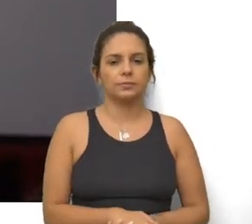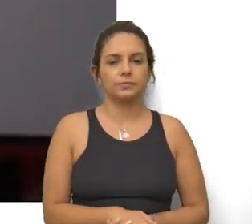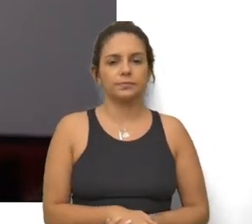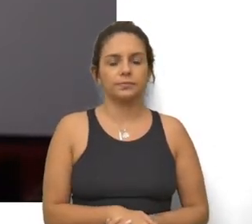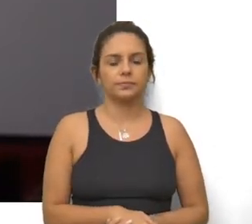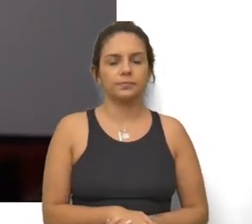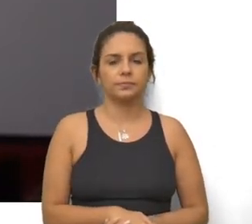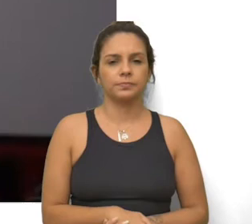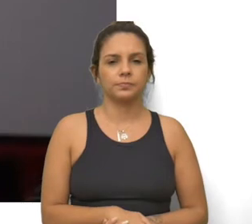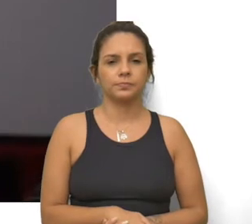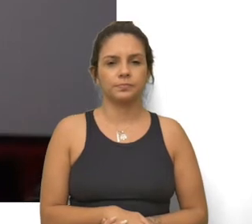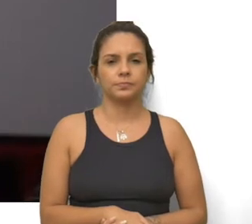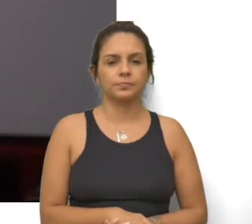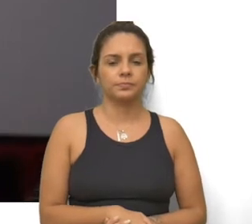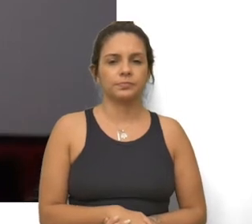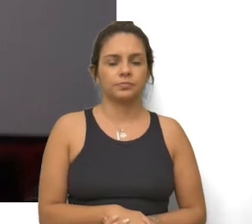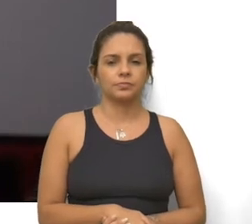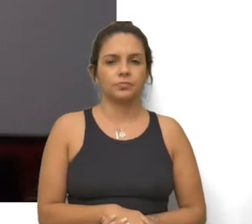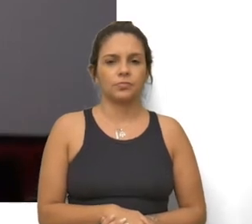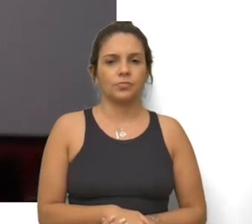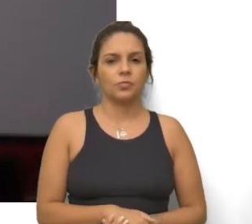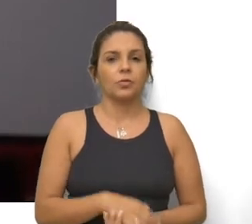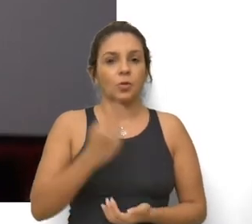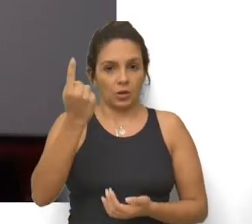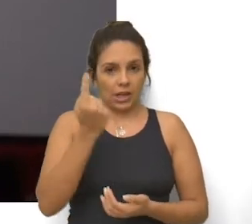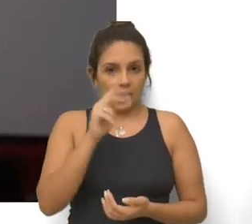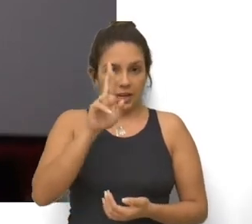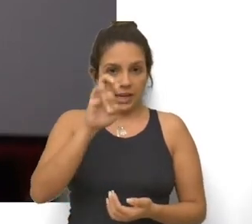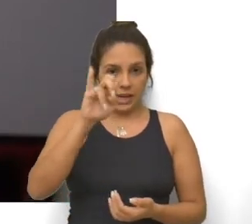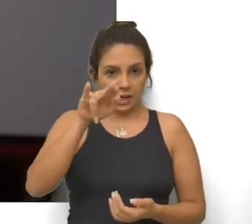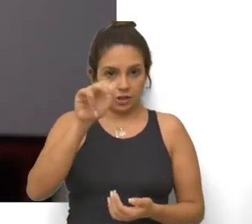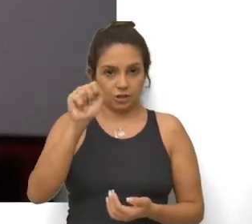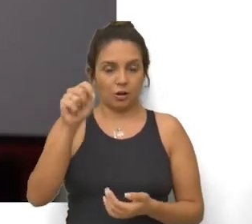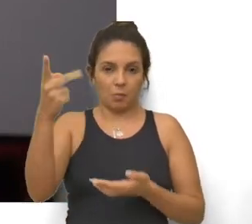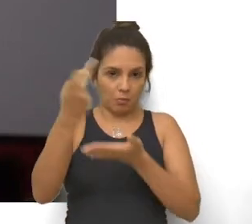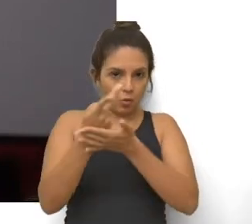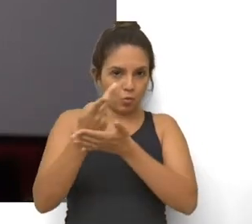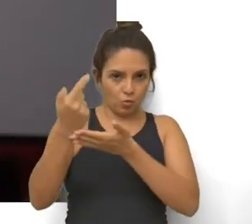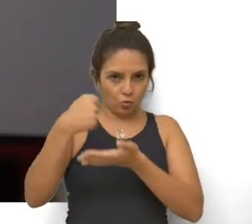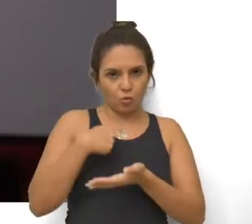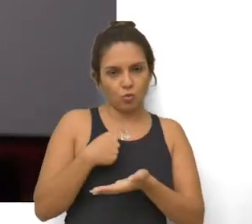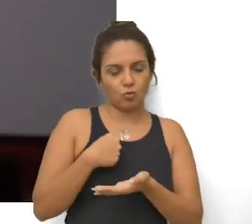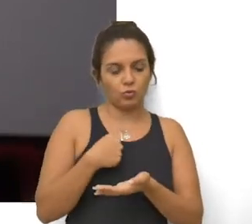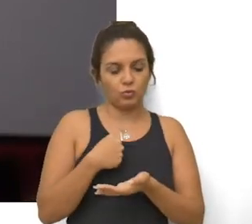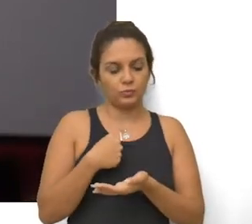o que, né? E foi quando a Regina me